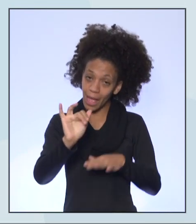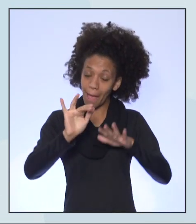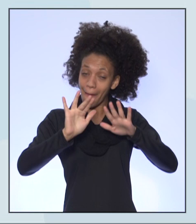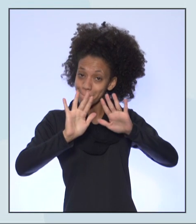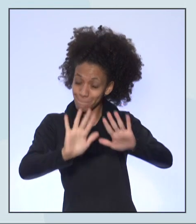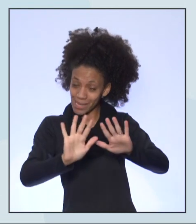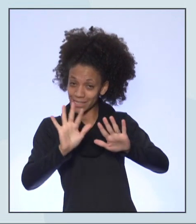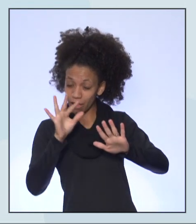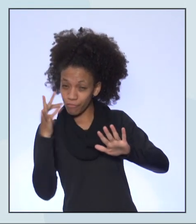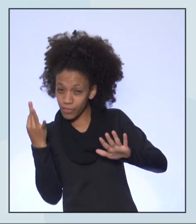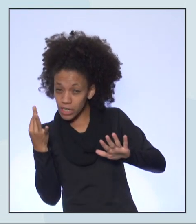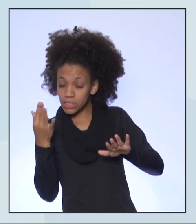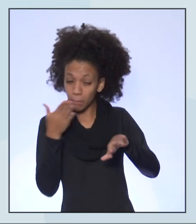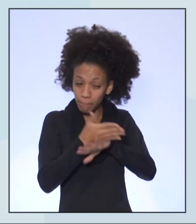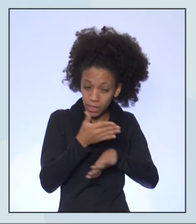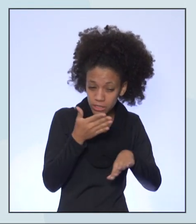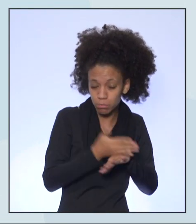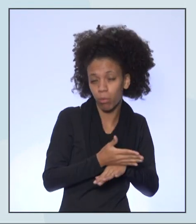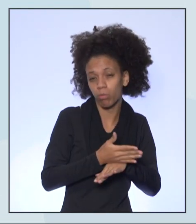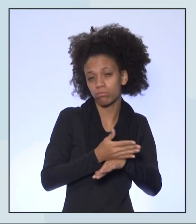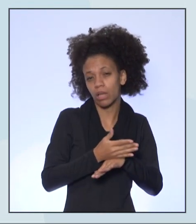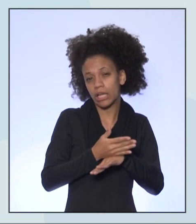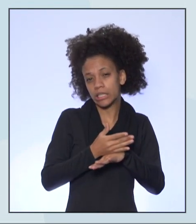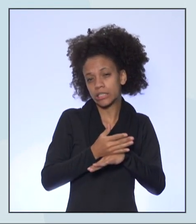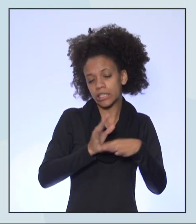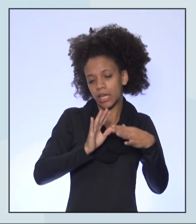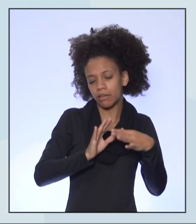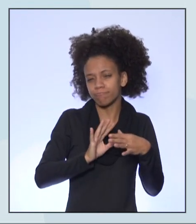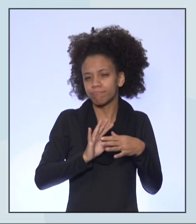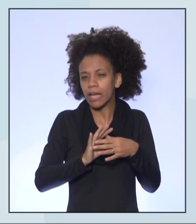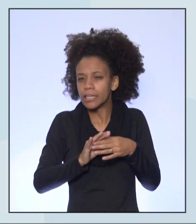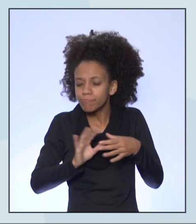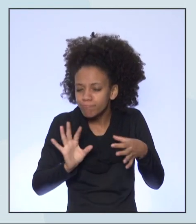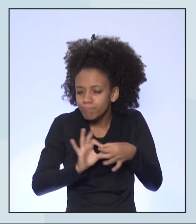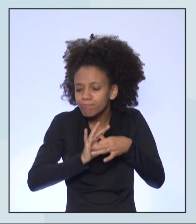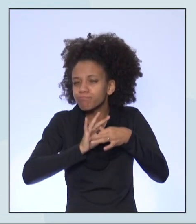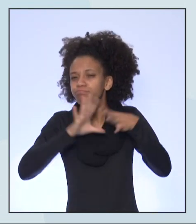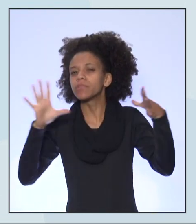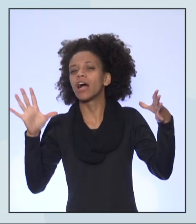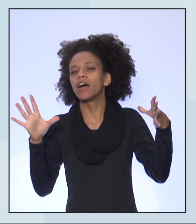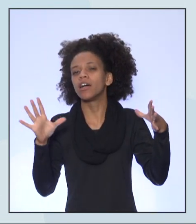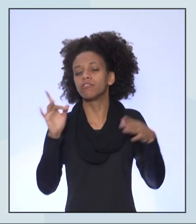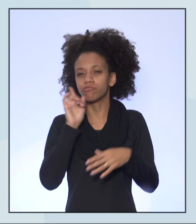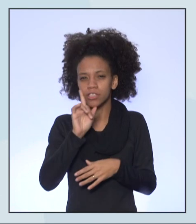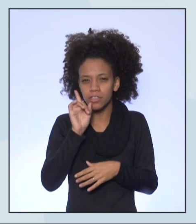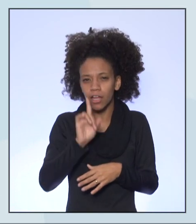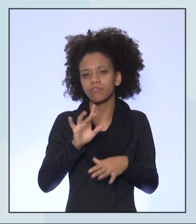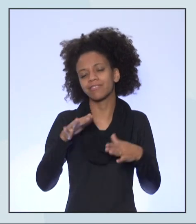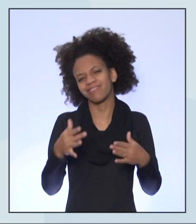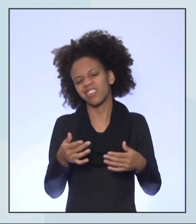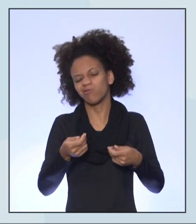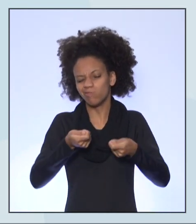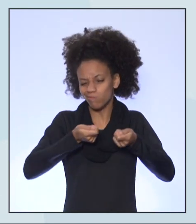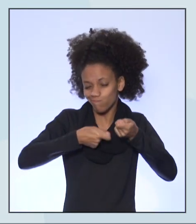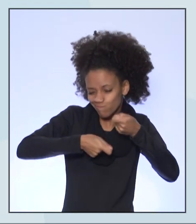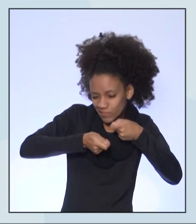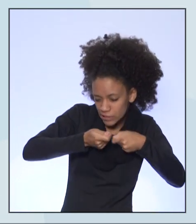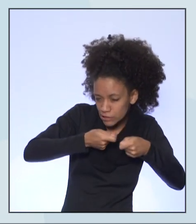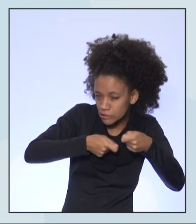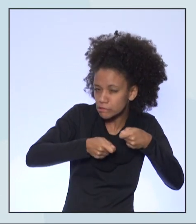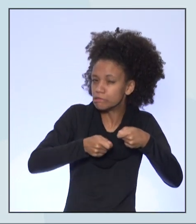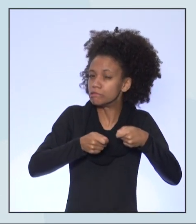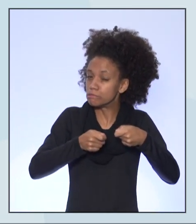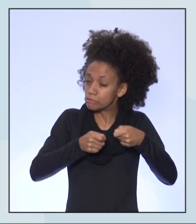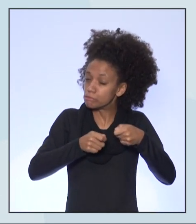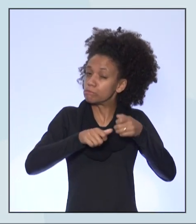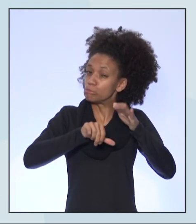de independência dos Estados Unidos. Ele teve uma participação direta. Isso onerou bastante os cofres franceses, juntando a